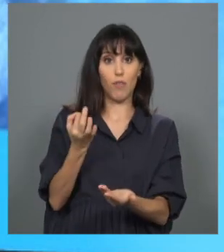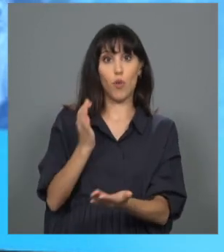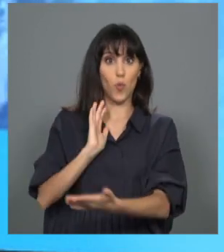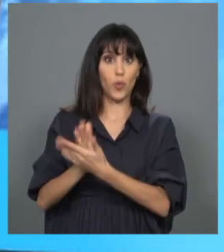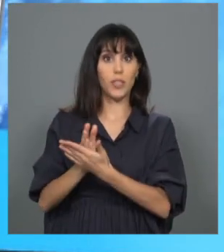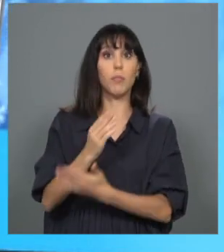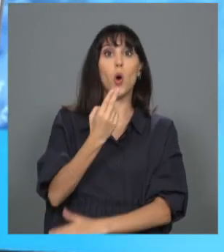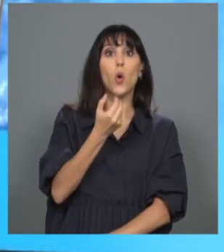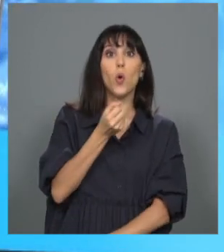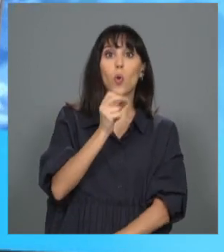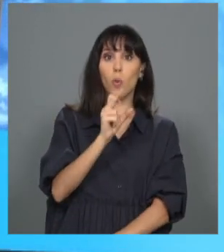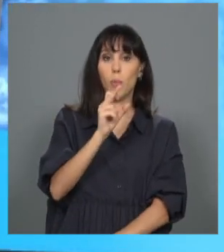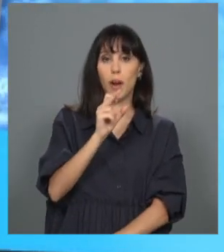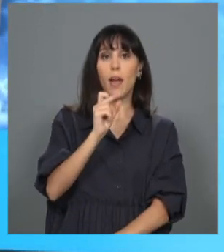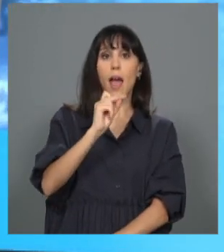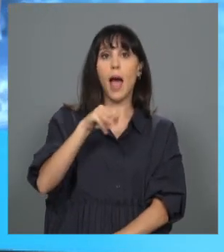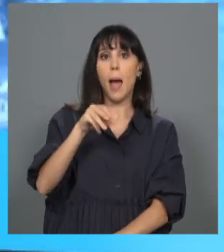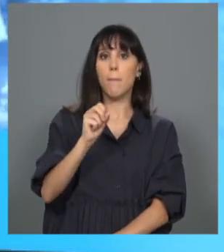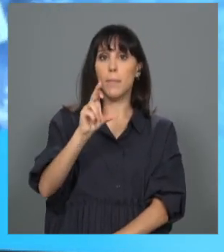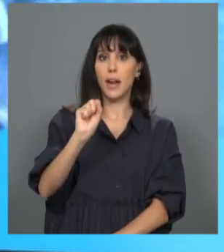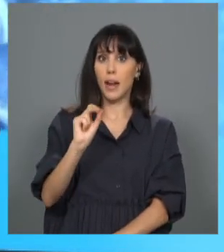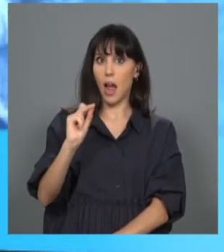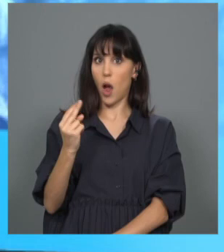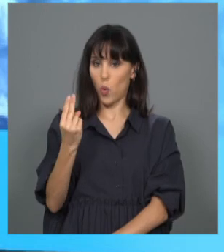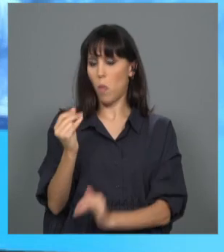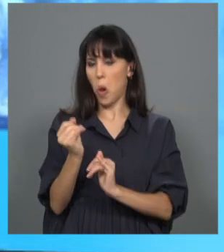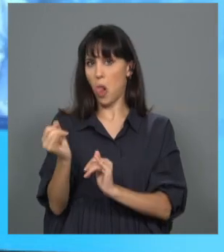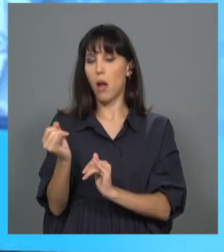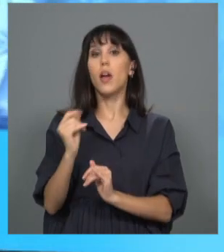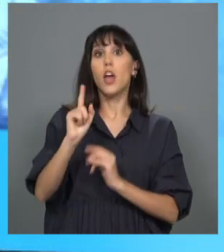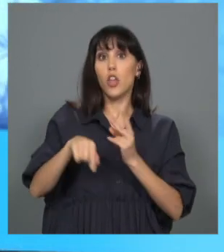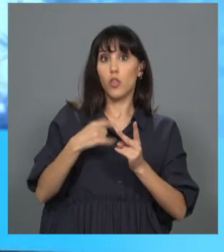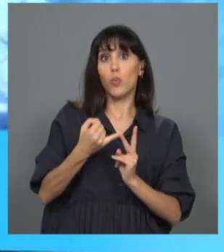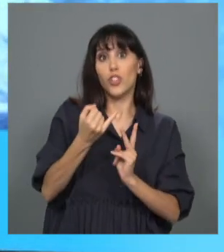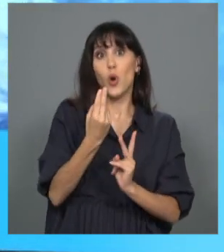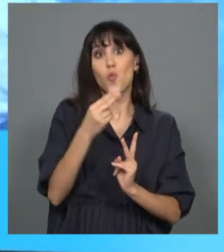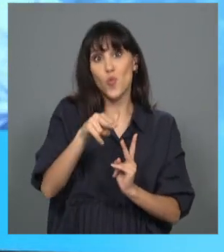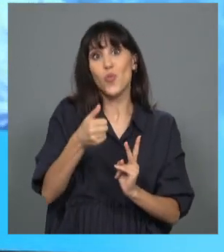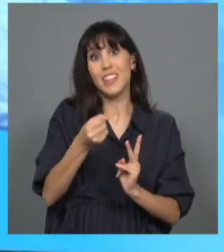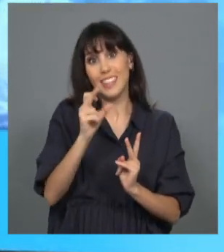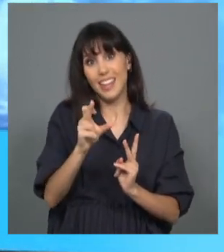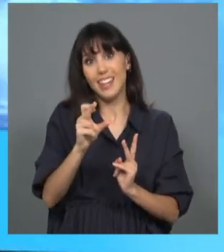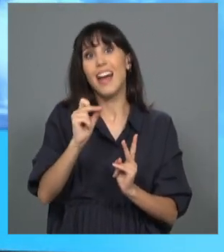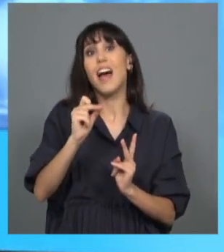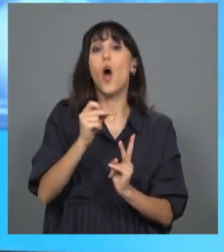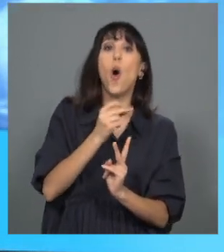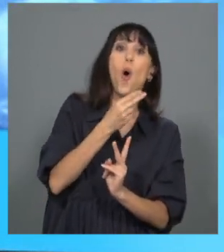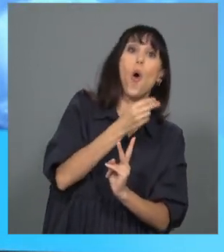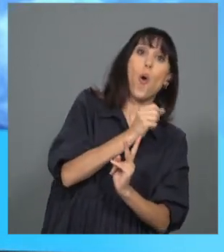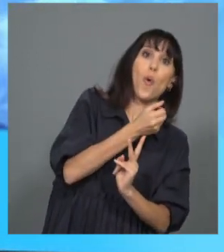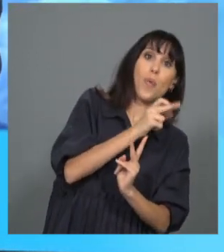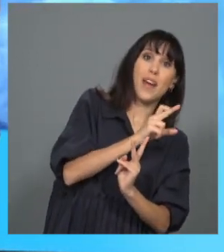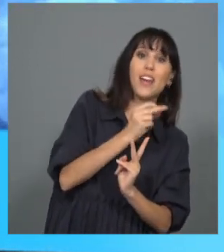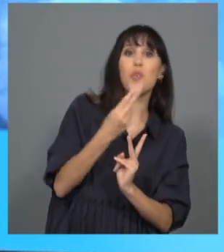a aldeia de Oberammergau. Depois, logo a seguir, está Unterammergau, porque há Oberammergau